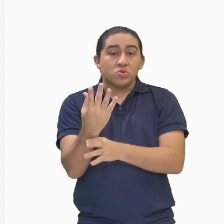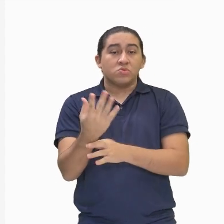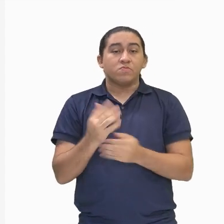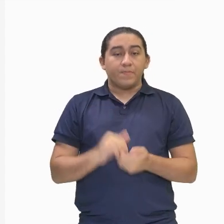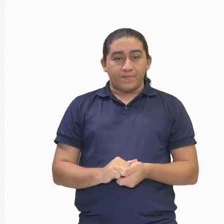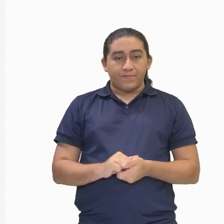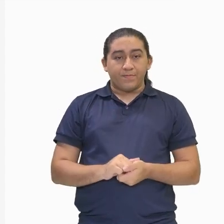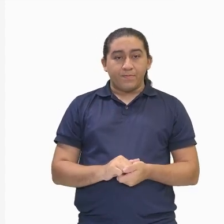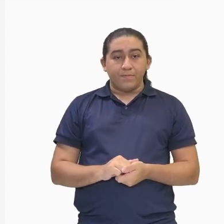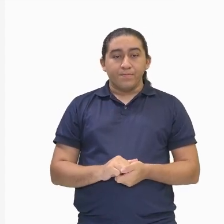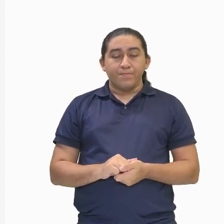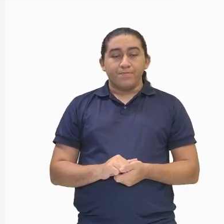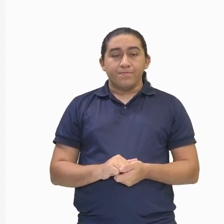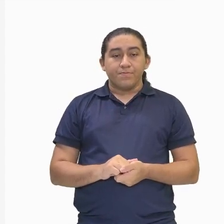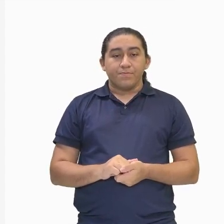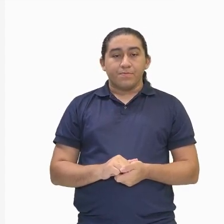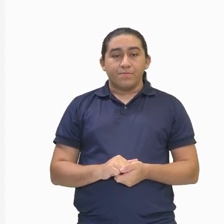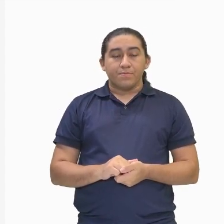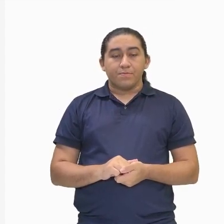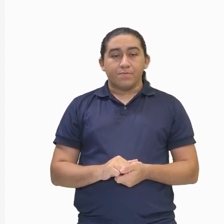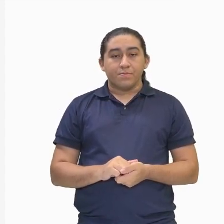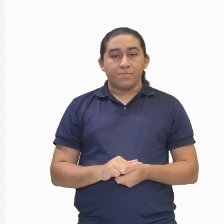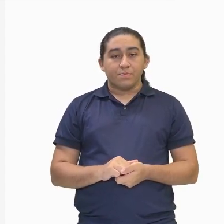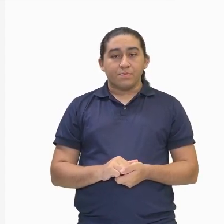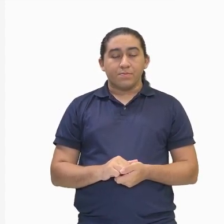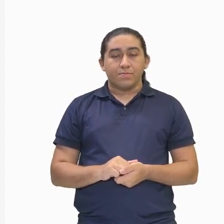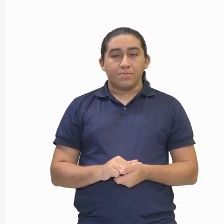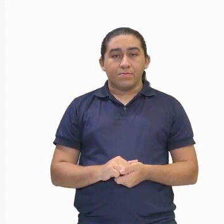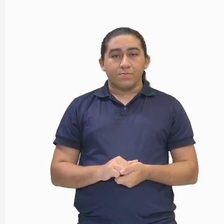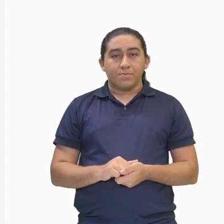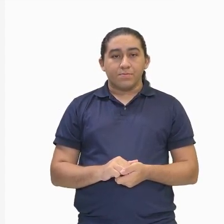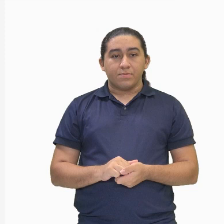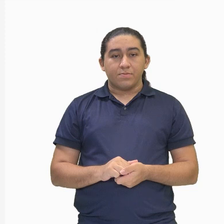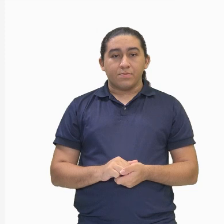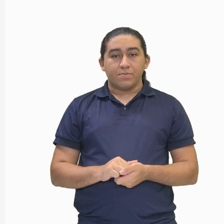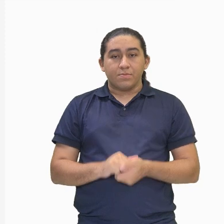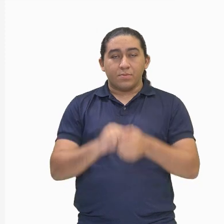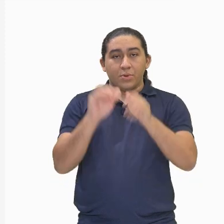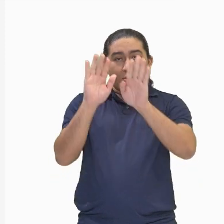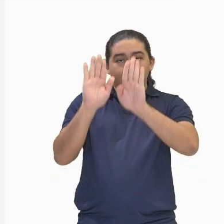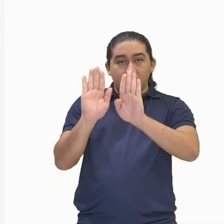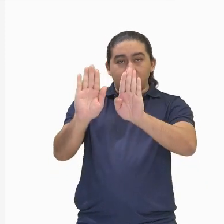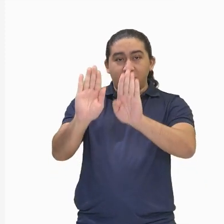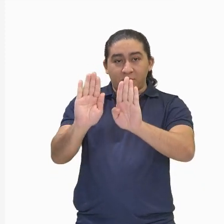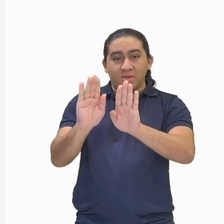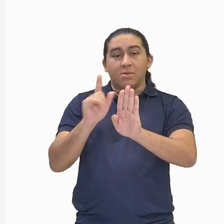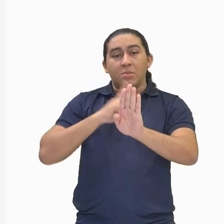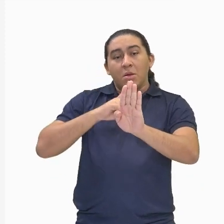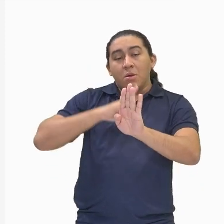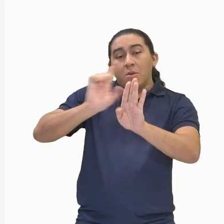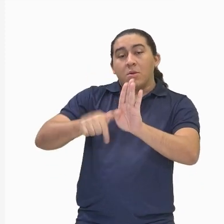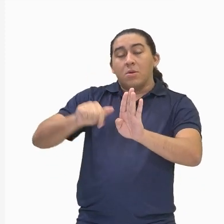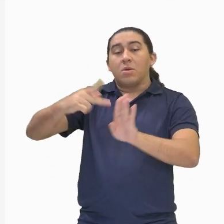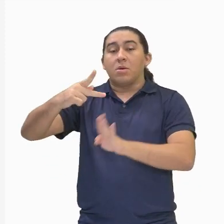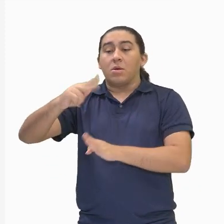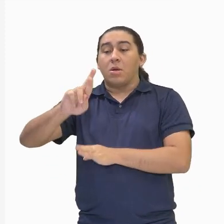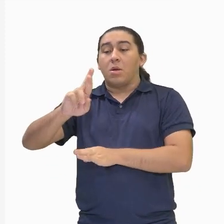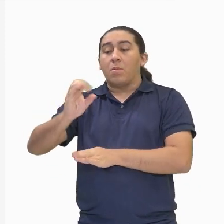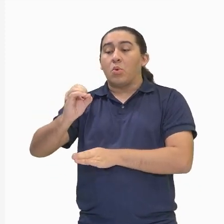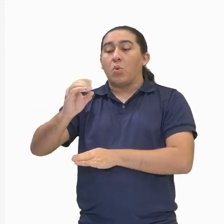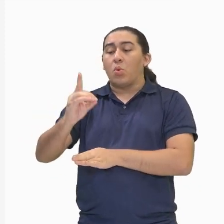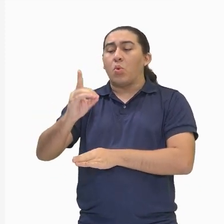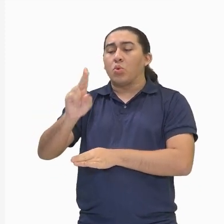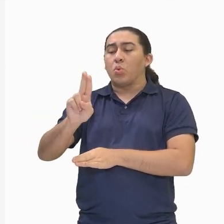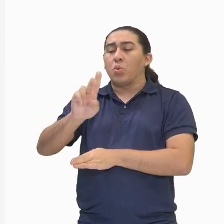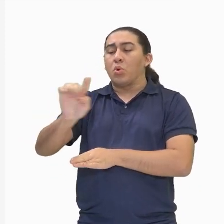palavra produzida a gente tem que colocar um pouquinho aí entre aspas, tá, pessoal? Porque tem um princípio da física, que é o princípio